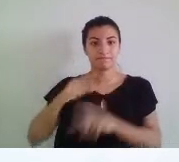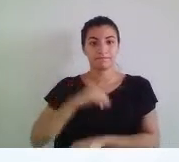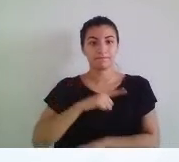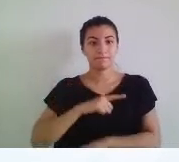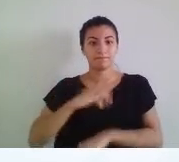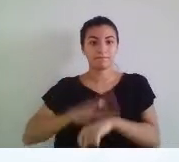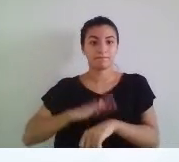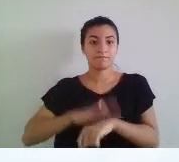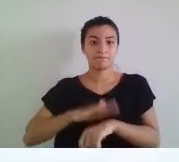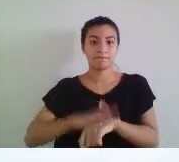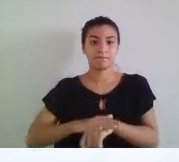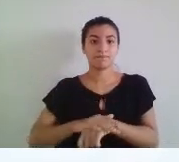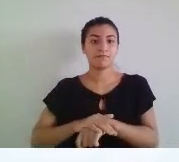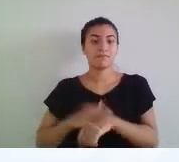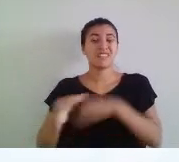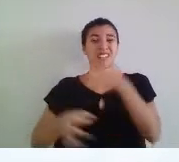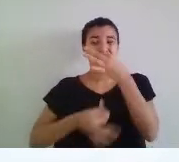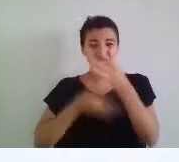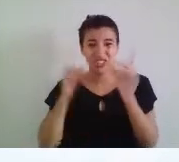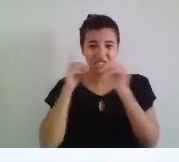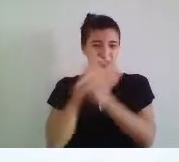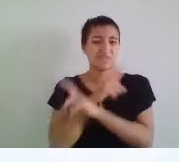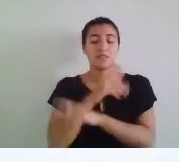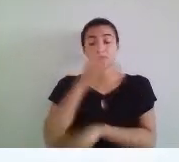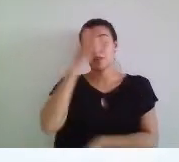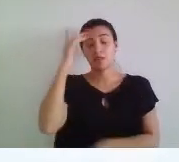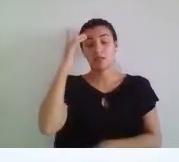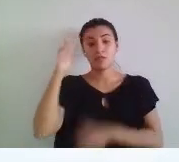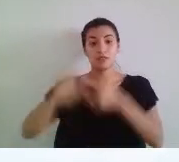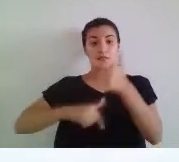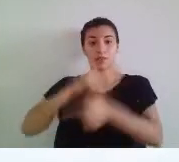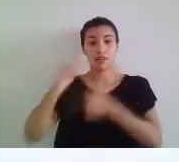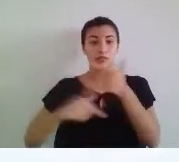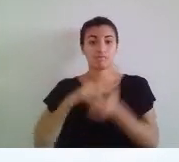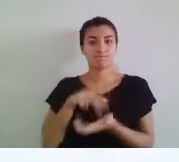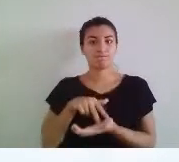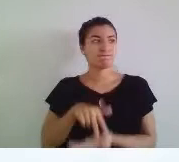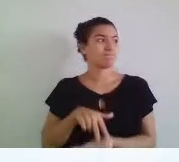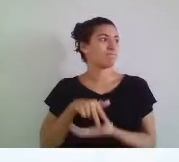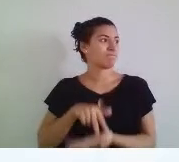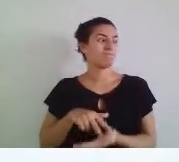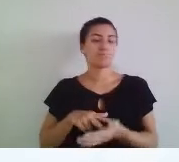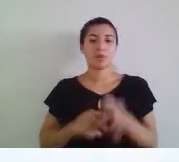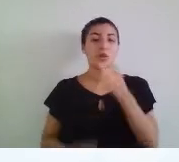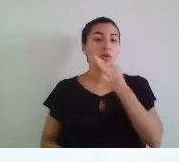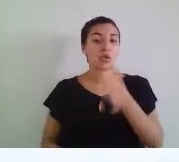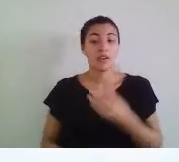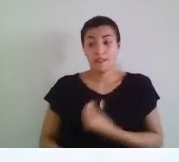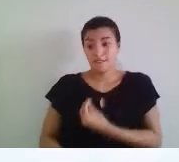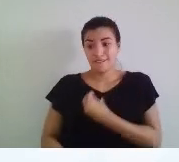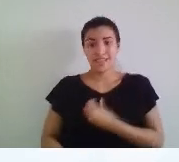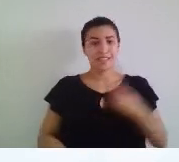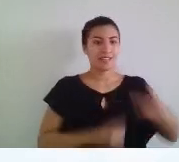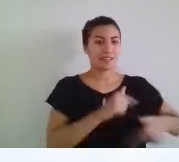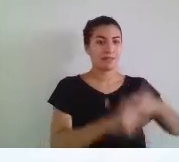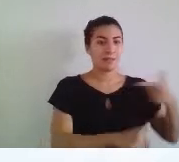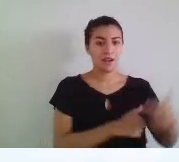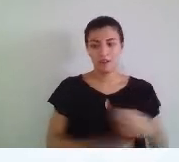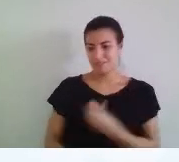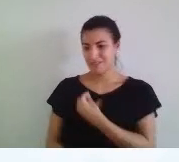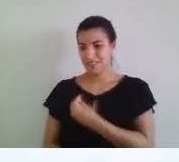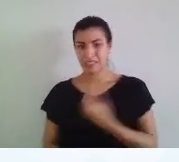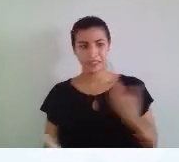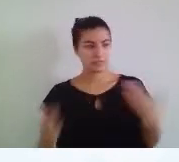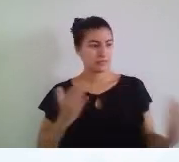momento extremamente crítico. O trabalhador ele fica num dilema terrível entre a vida e o trabalho, que a gente aqui do